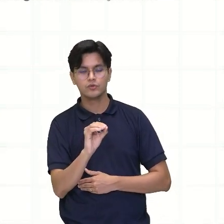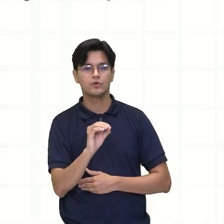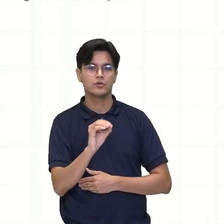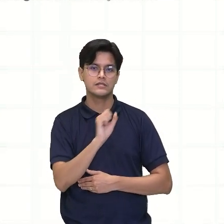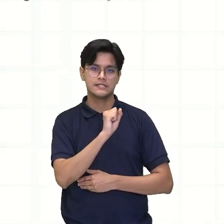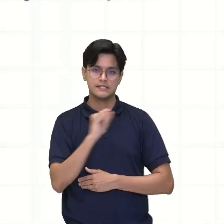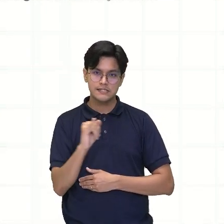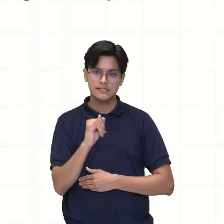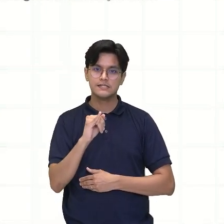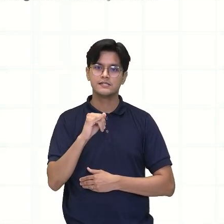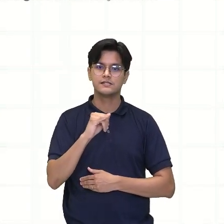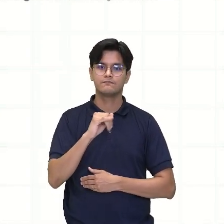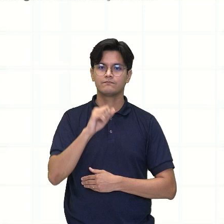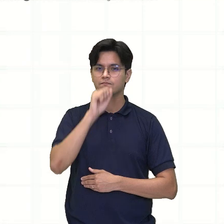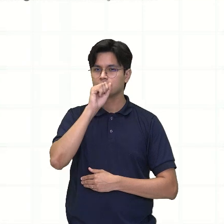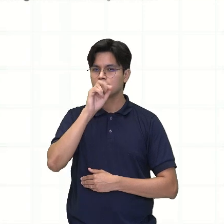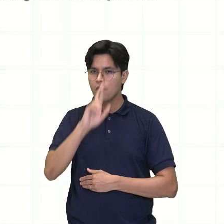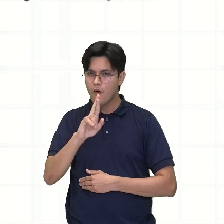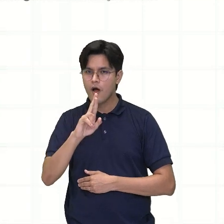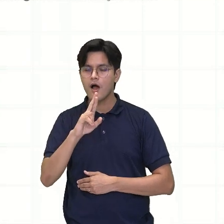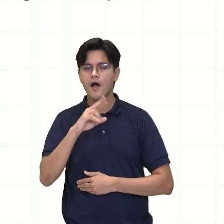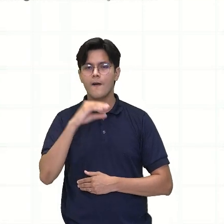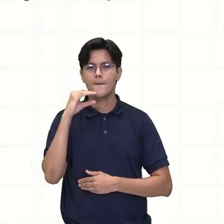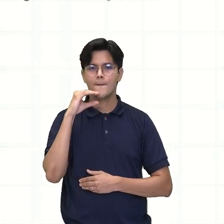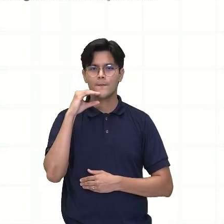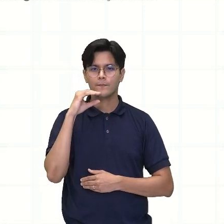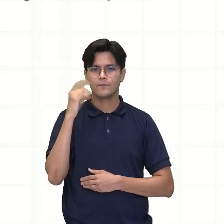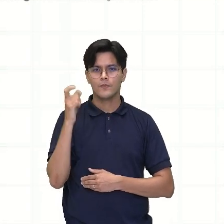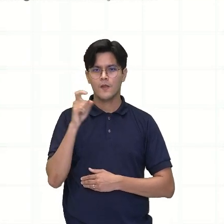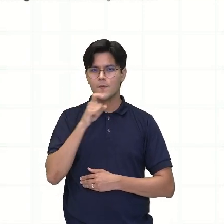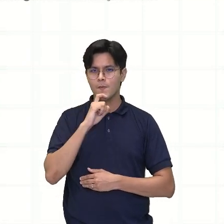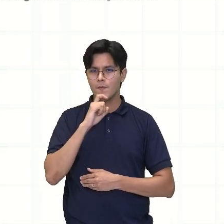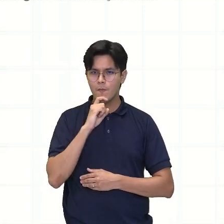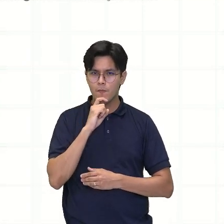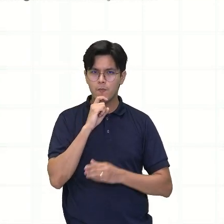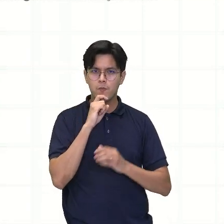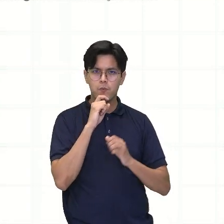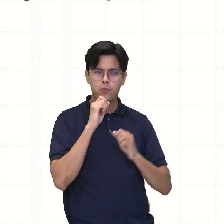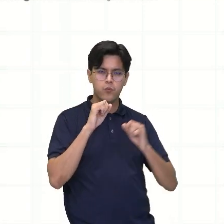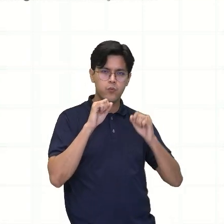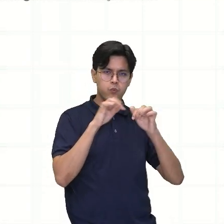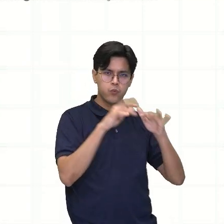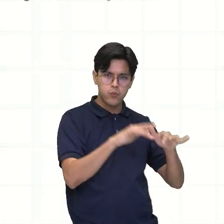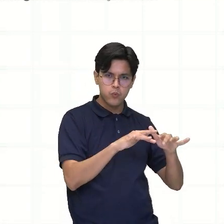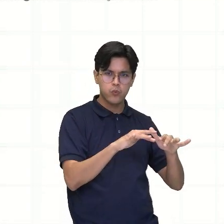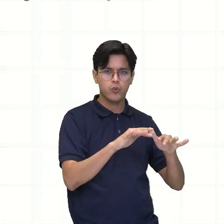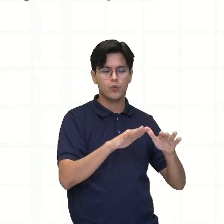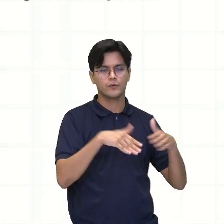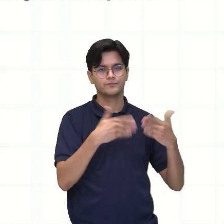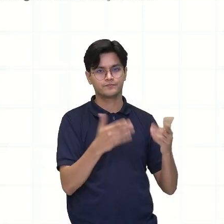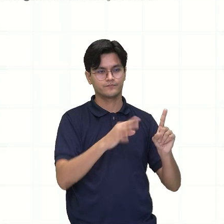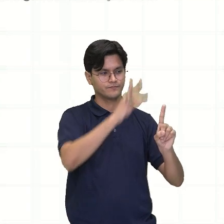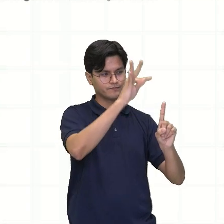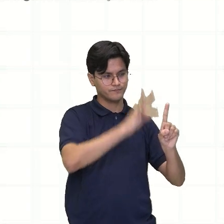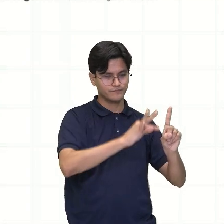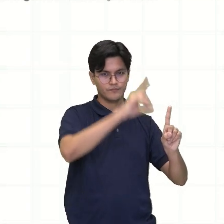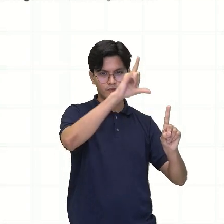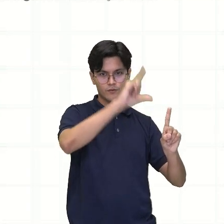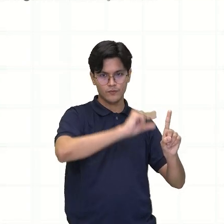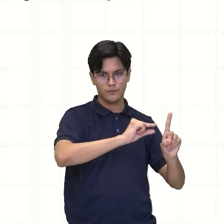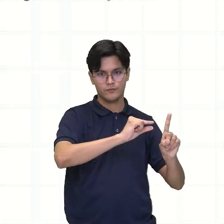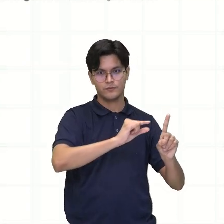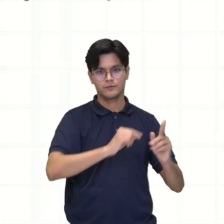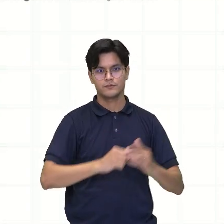introdução do ar frio, certo? E com isso baixa a temperatura interna